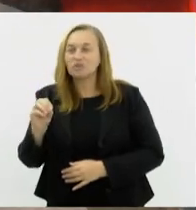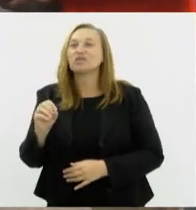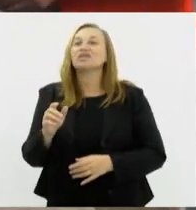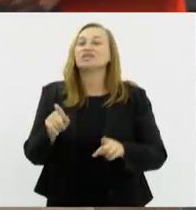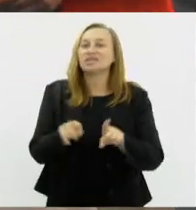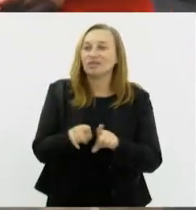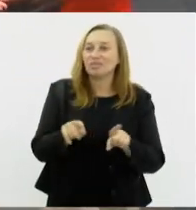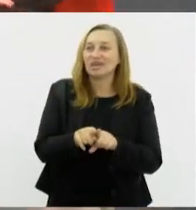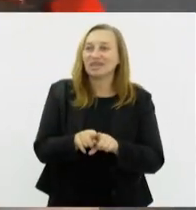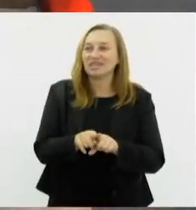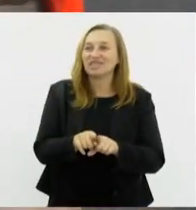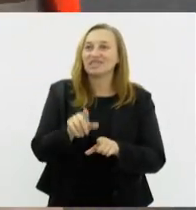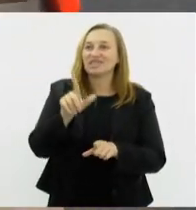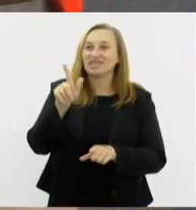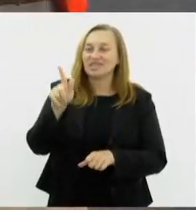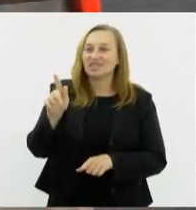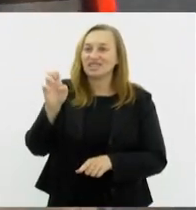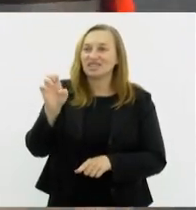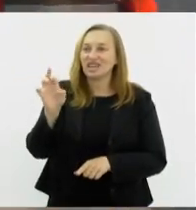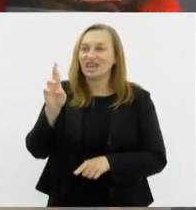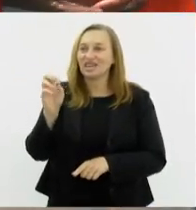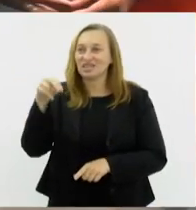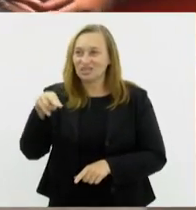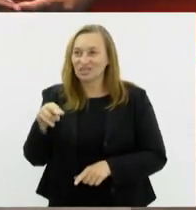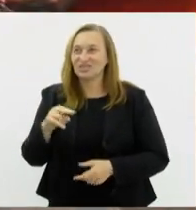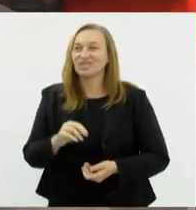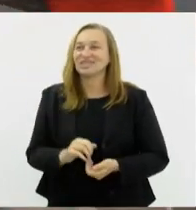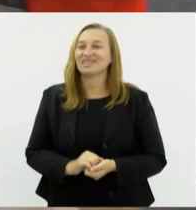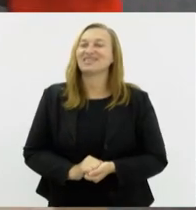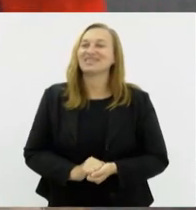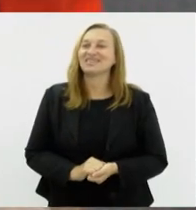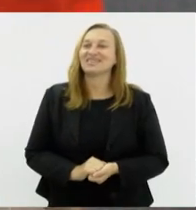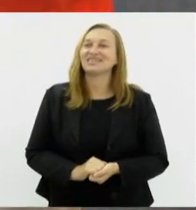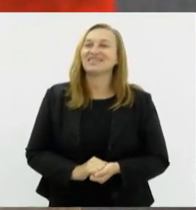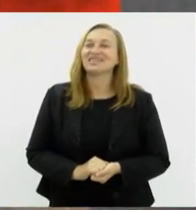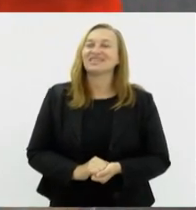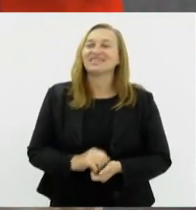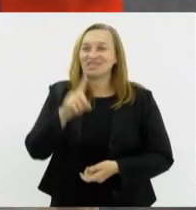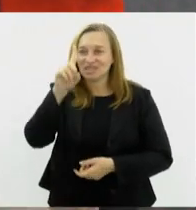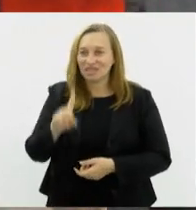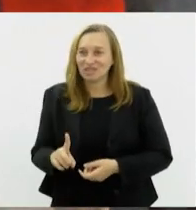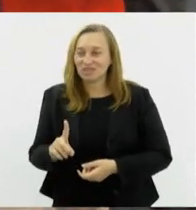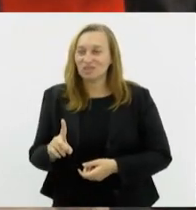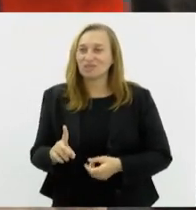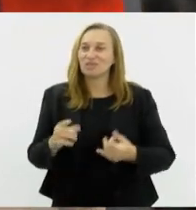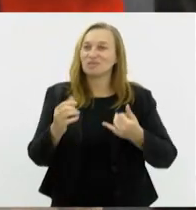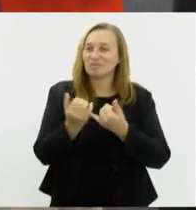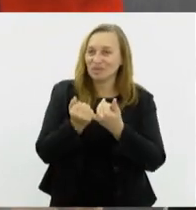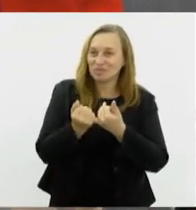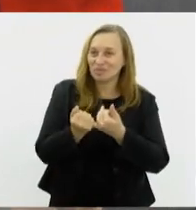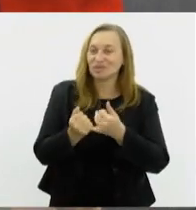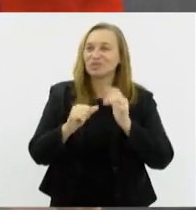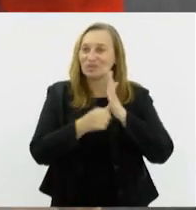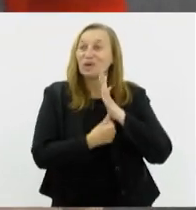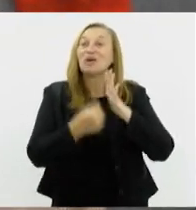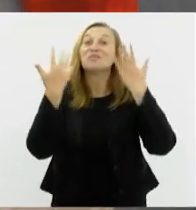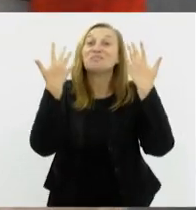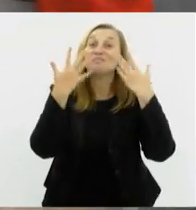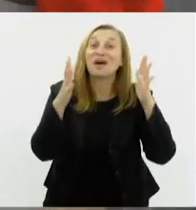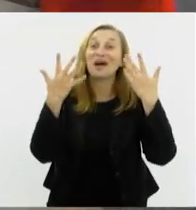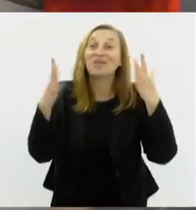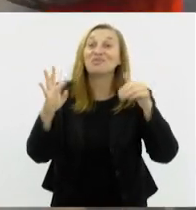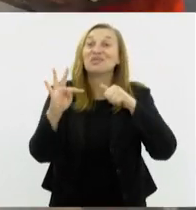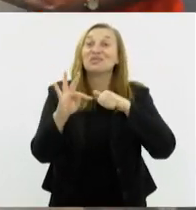e o senhor Gerson, que também é o diretor de patrimônio daquele clube. Parabéns! E o